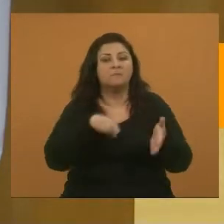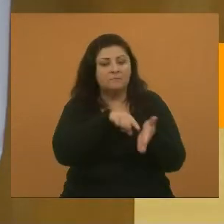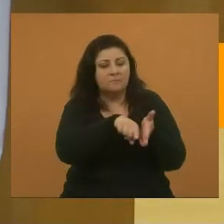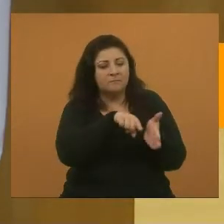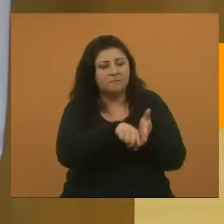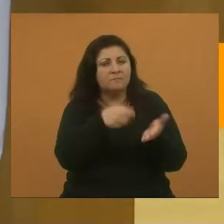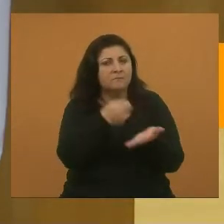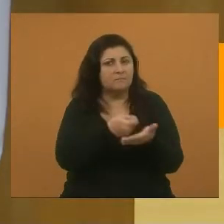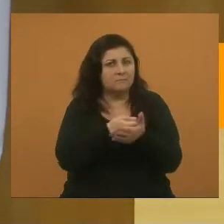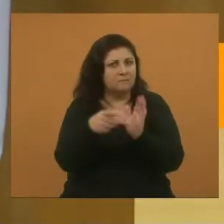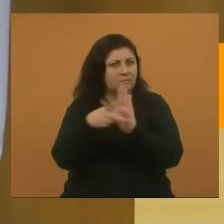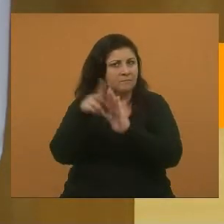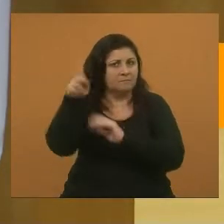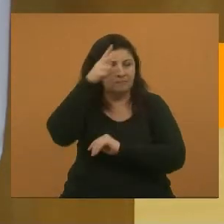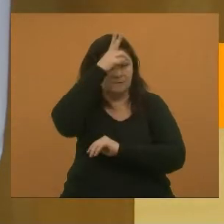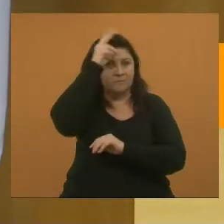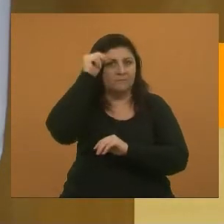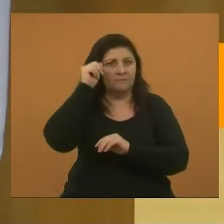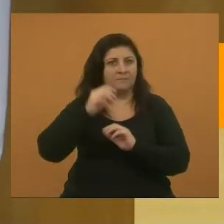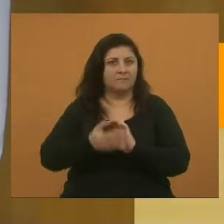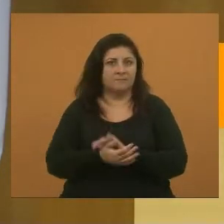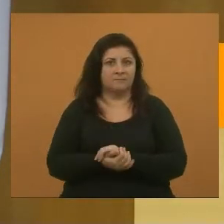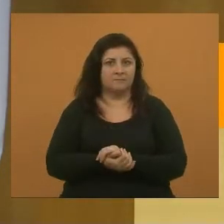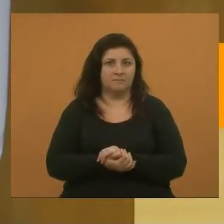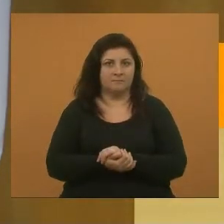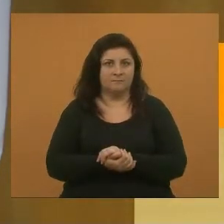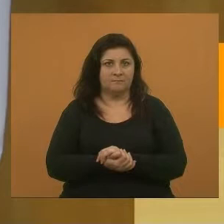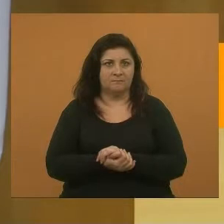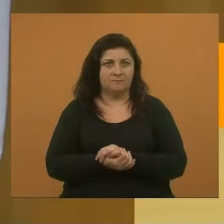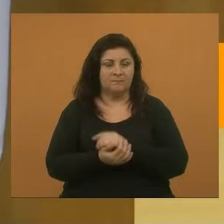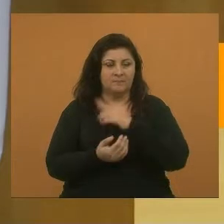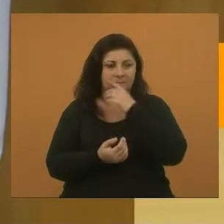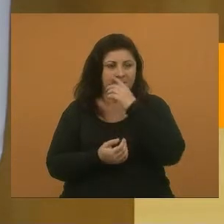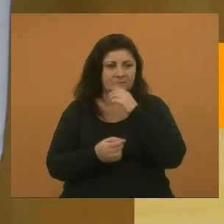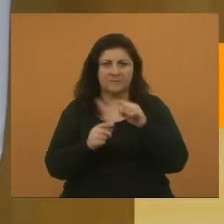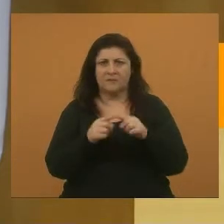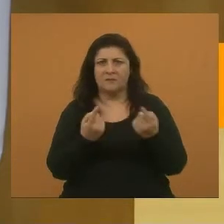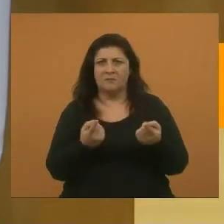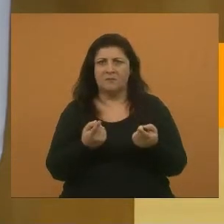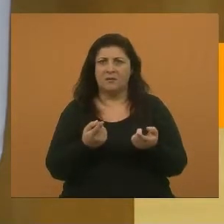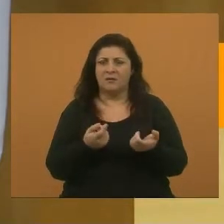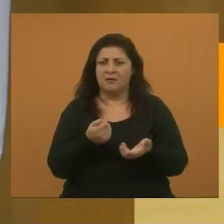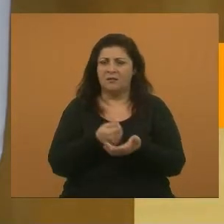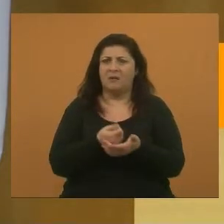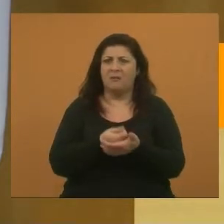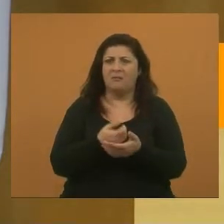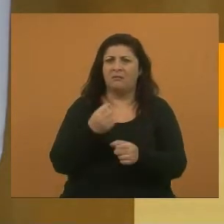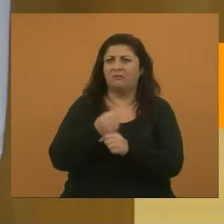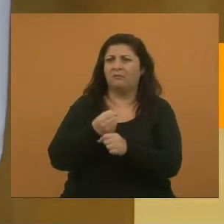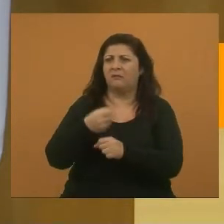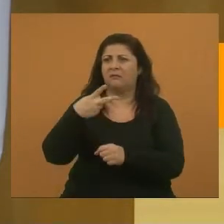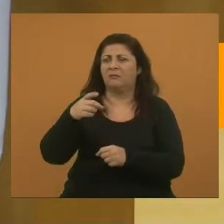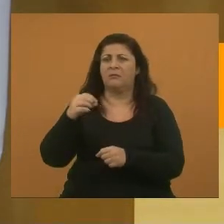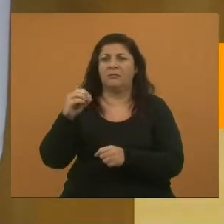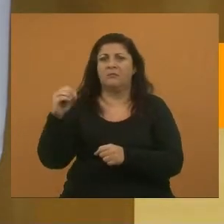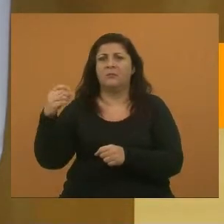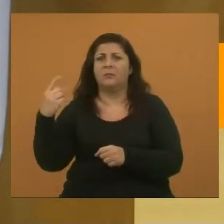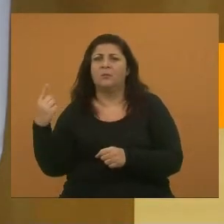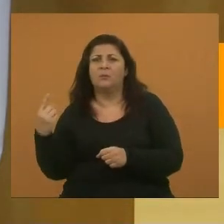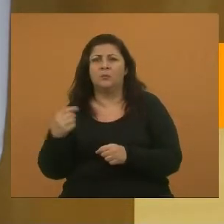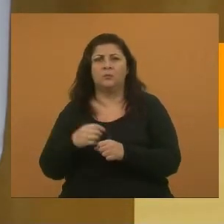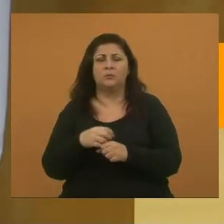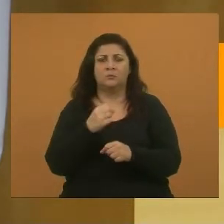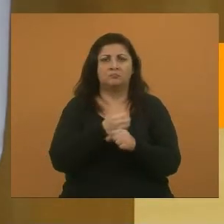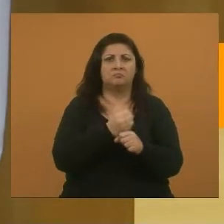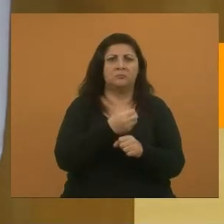contas do prefeito. Embora o pessoal pode estar falando assim, mas as contas de 2001, as contas de